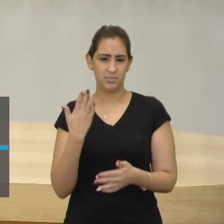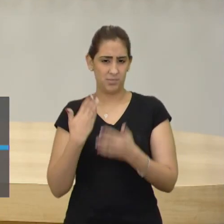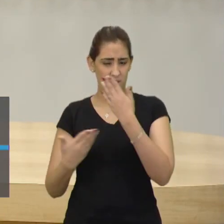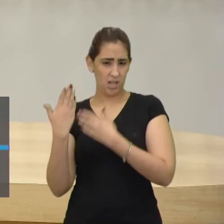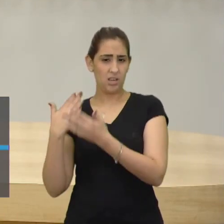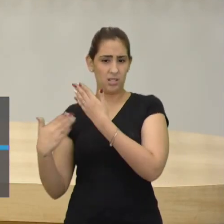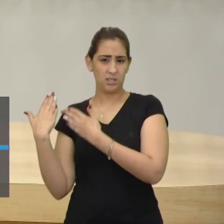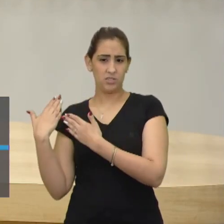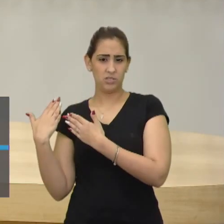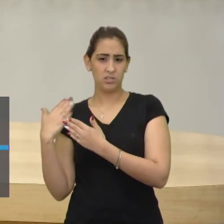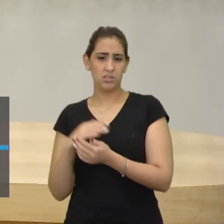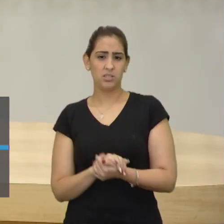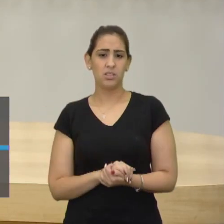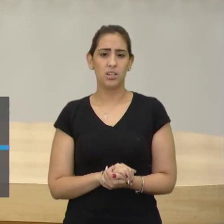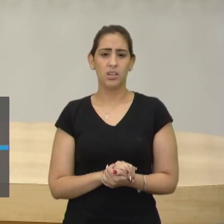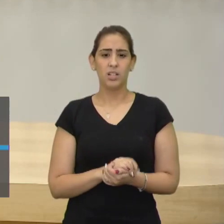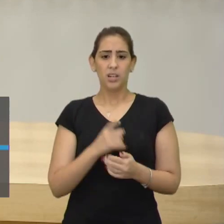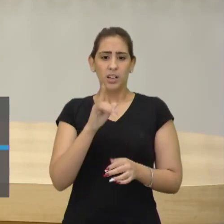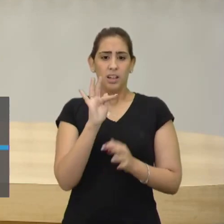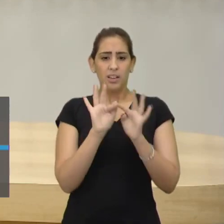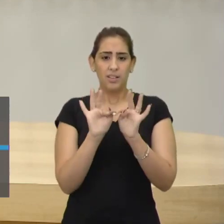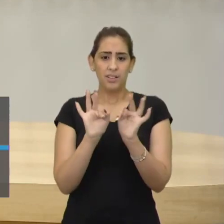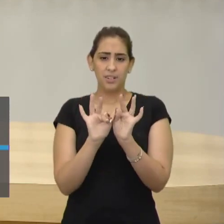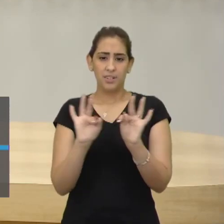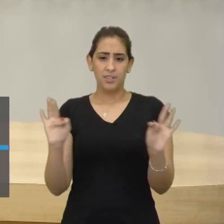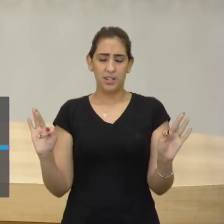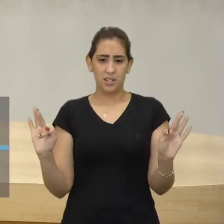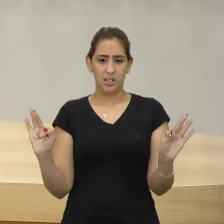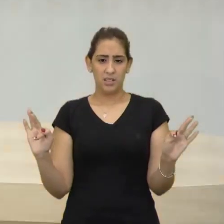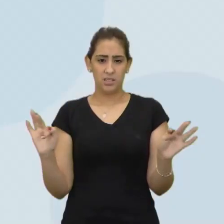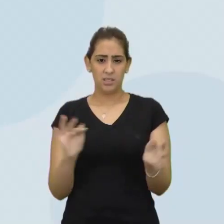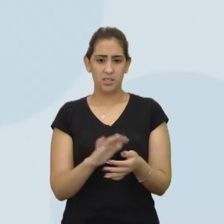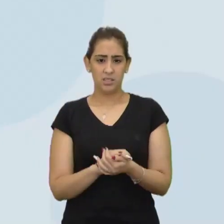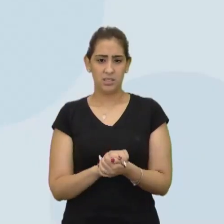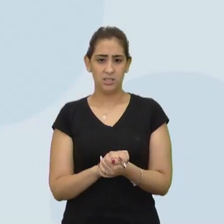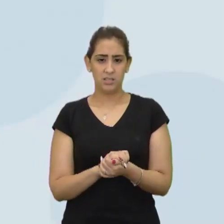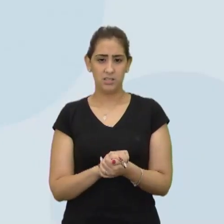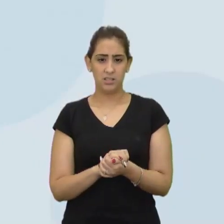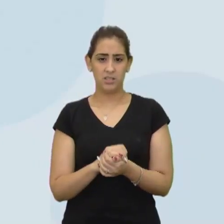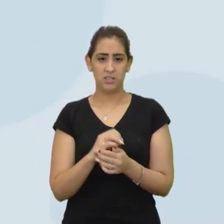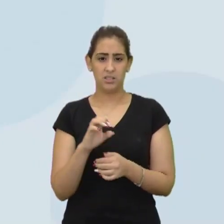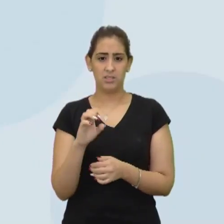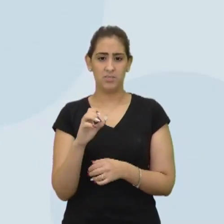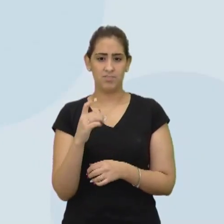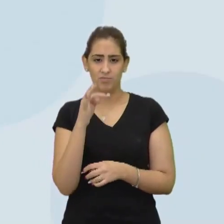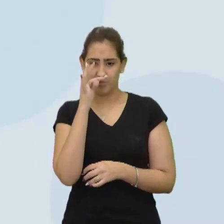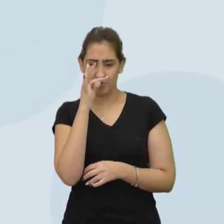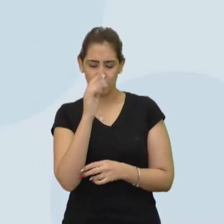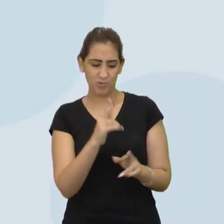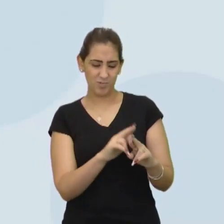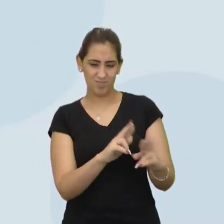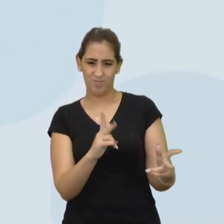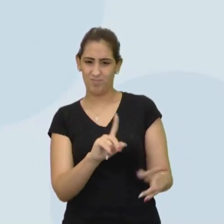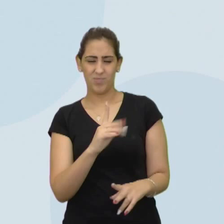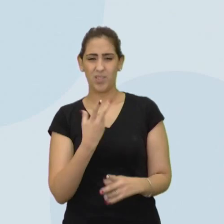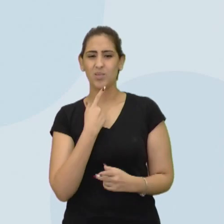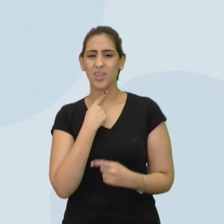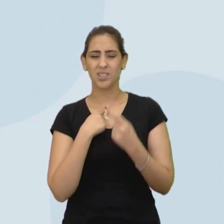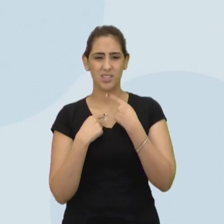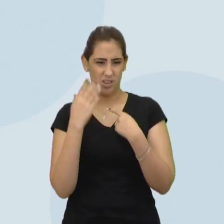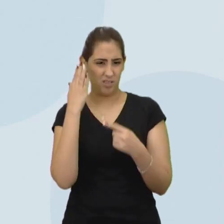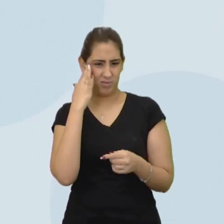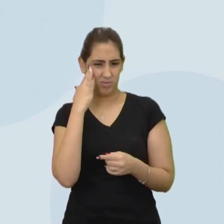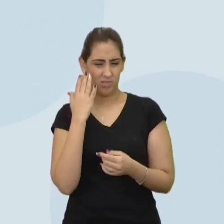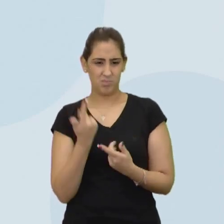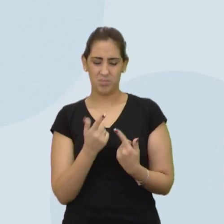antes aquela frase, essa aqui, era uma erva daninha e